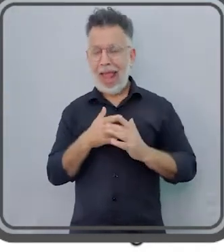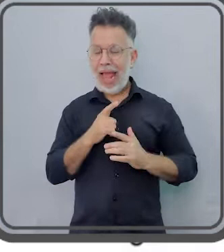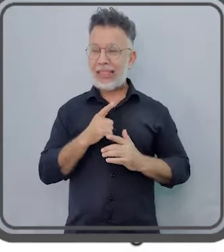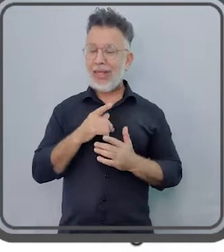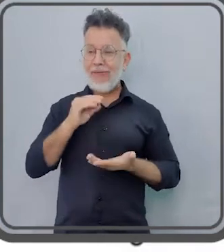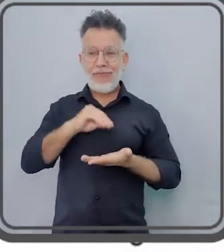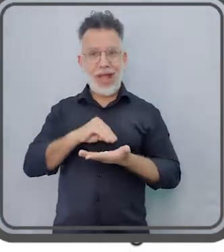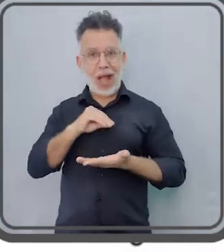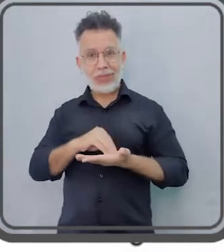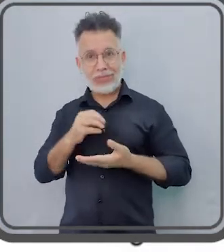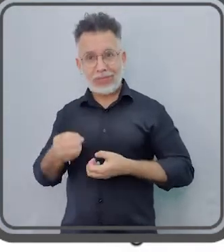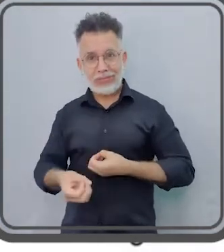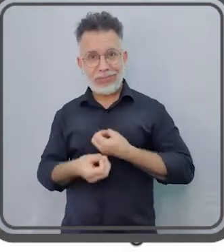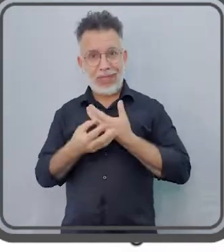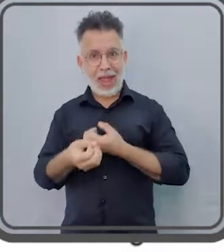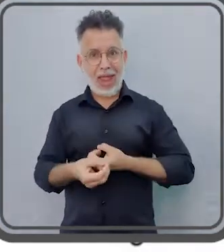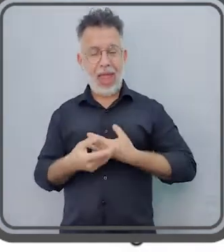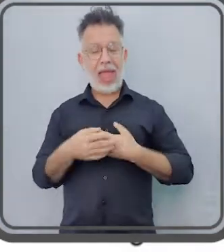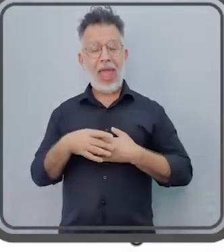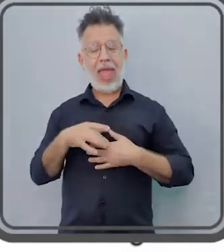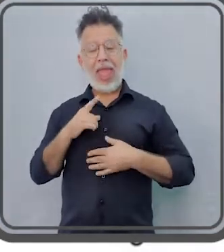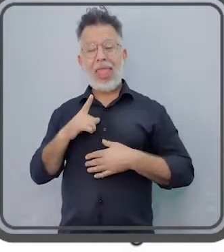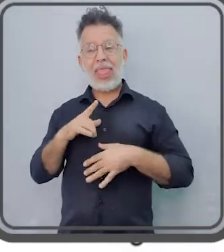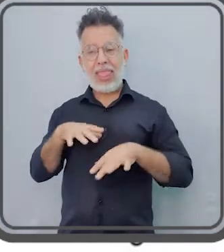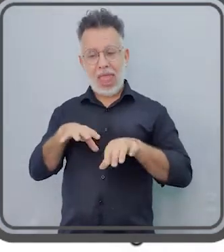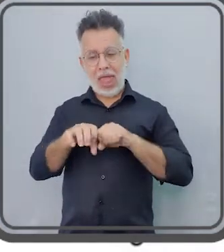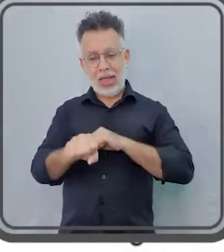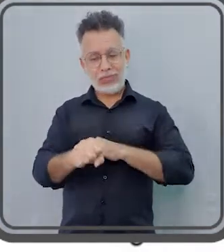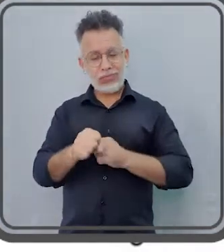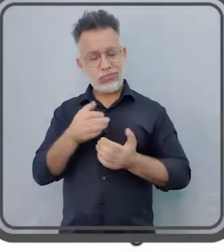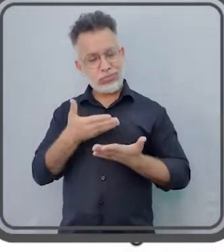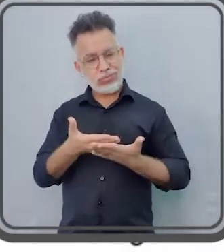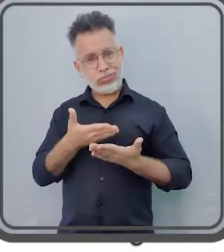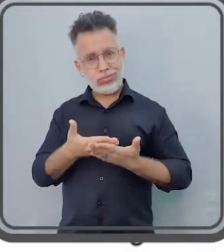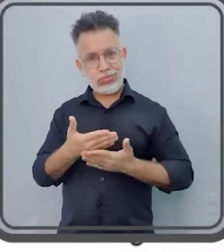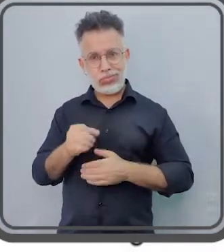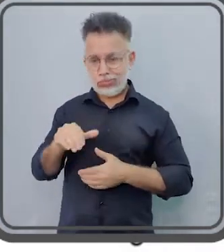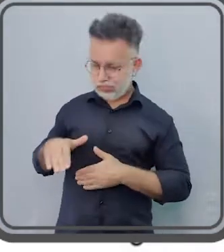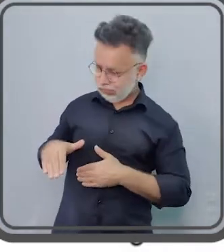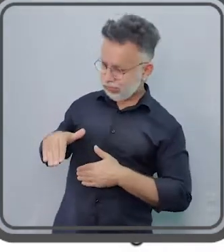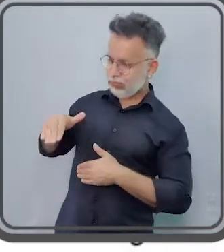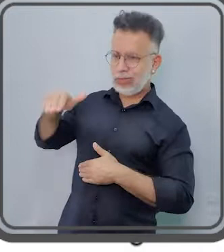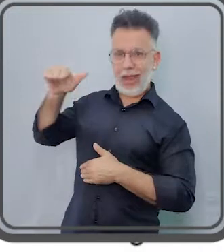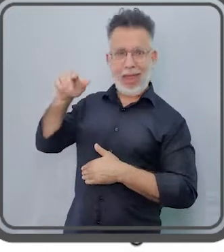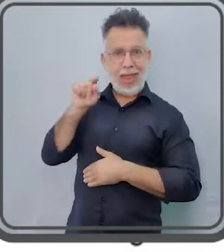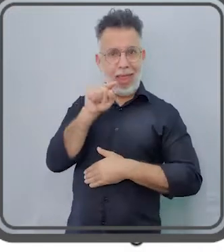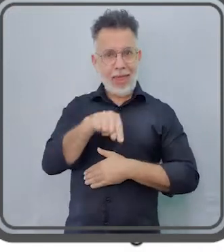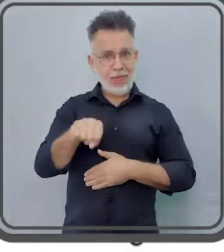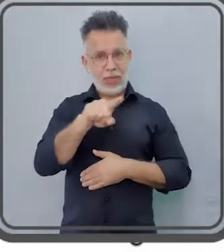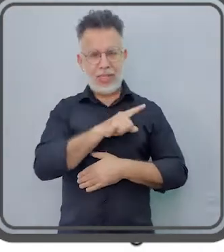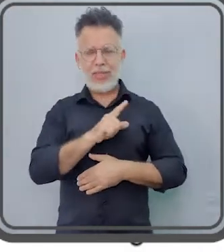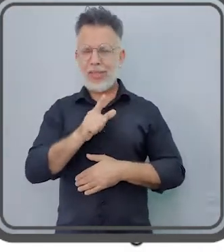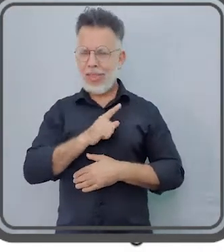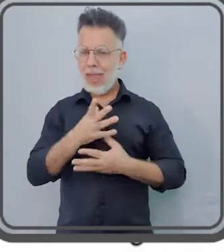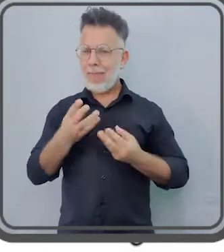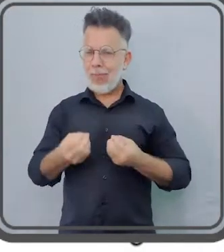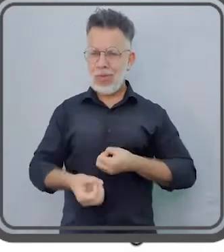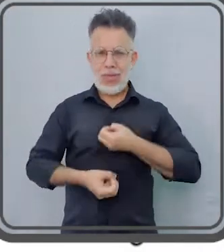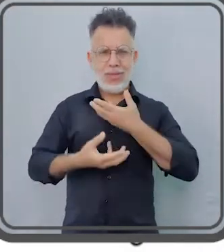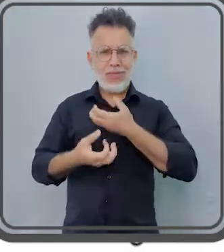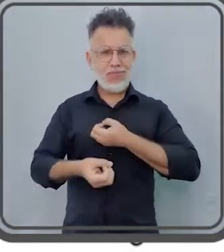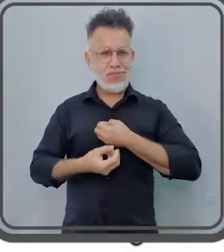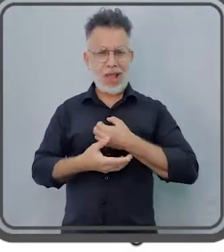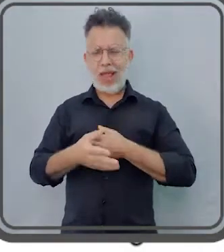de informações na formação do ser humano. E aí, Marco, vocês como detentores de tanto conteúdo, de